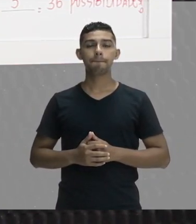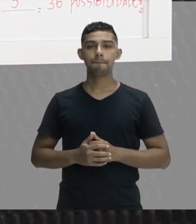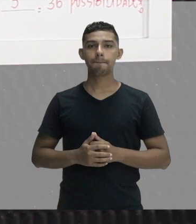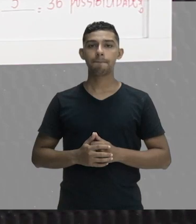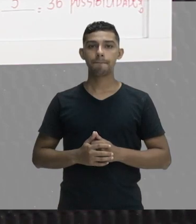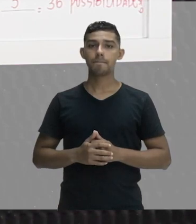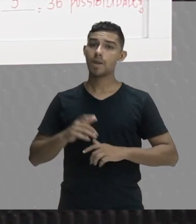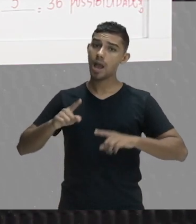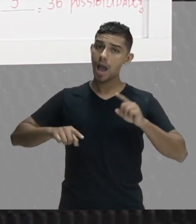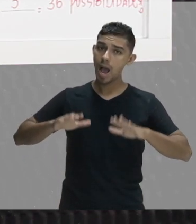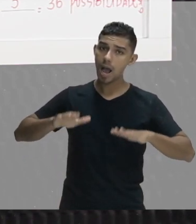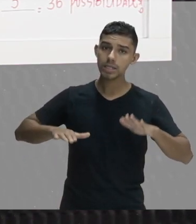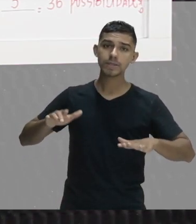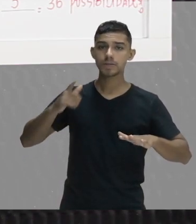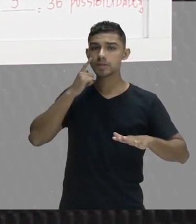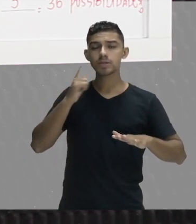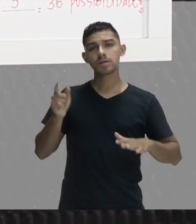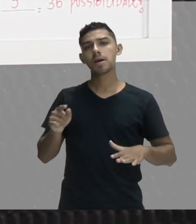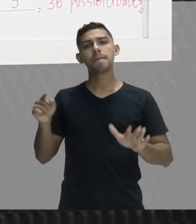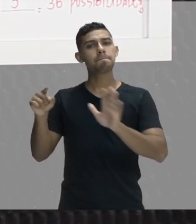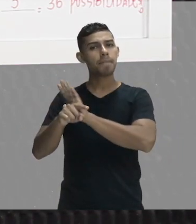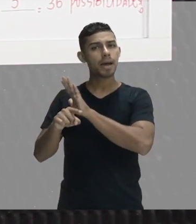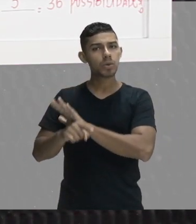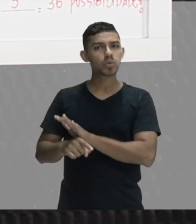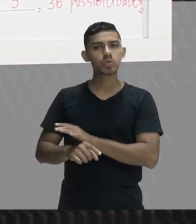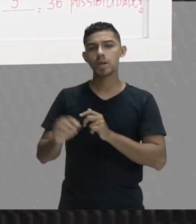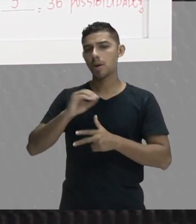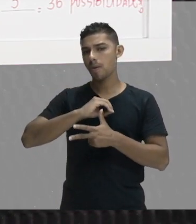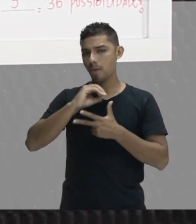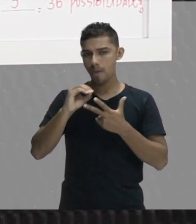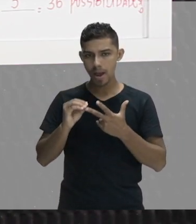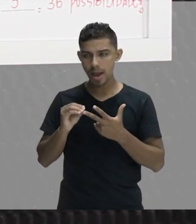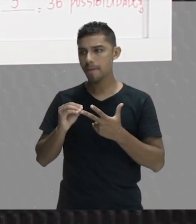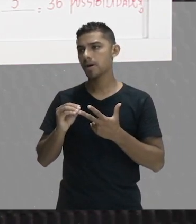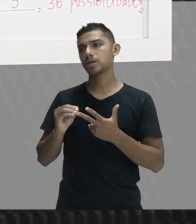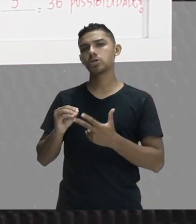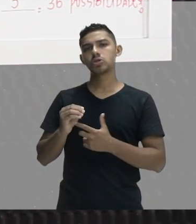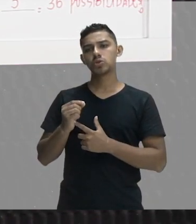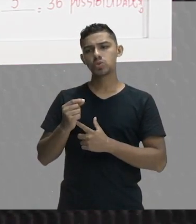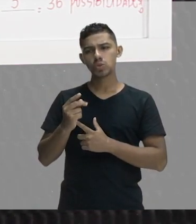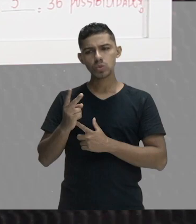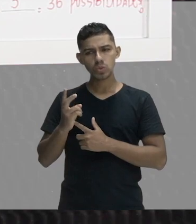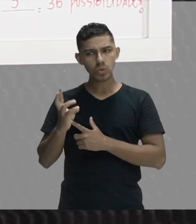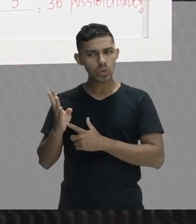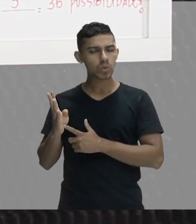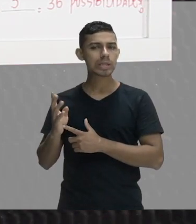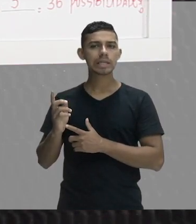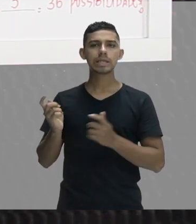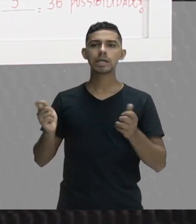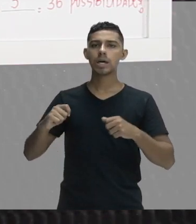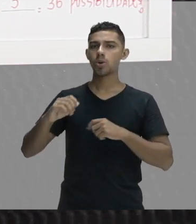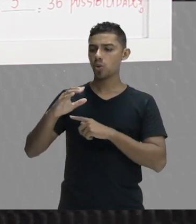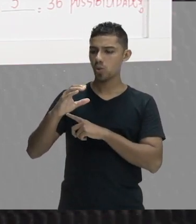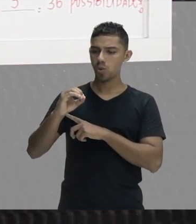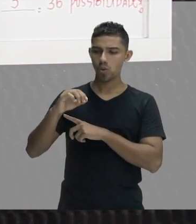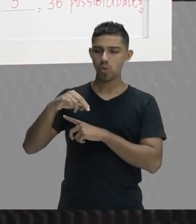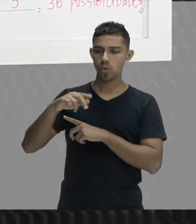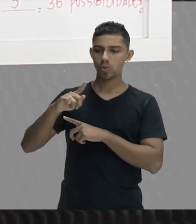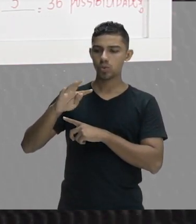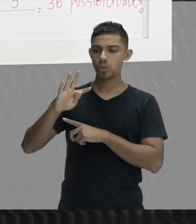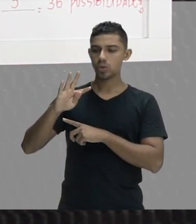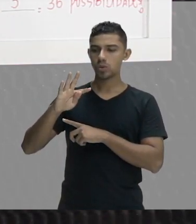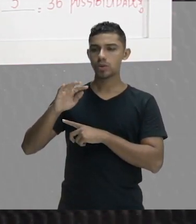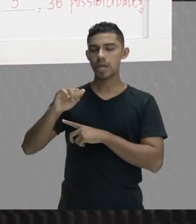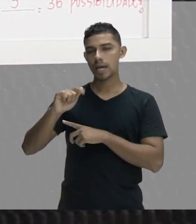De vez em quando cai questões da UEMA de contagem, de problemas de permutação,